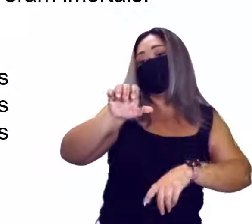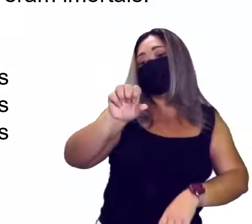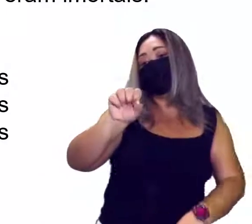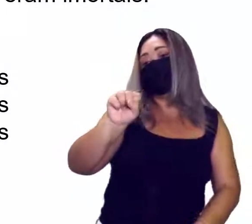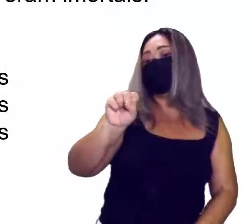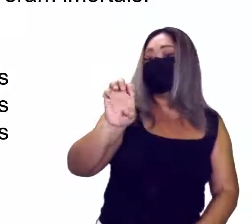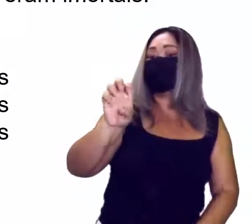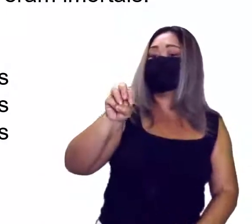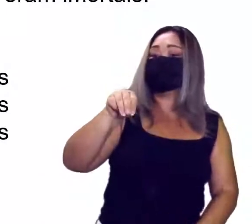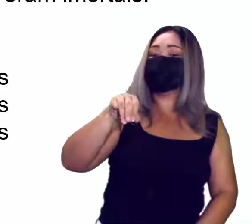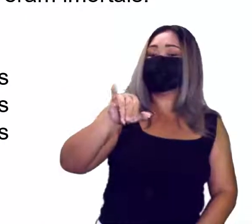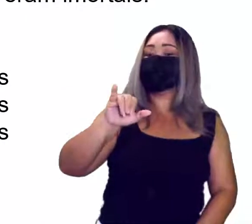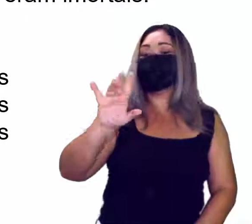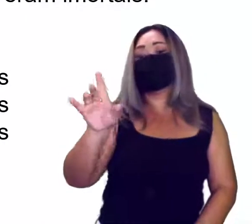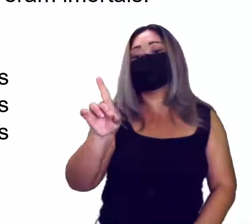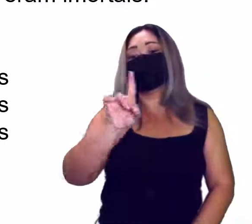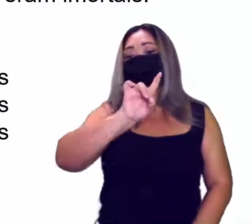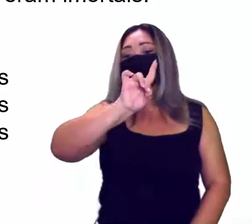Semideuses, né?